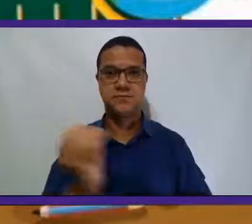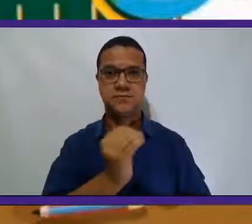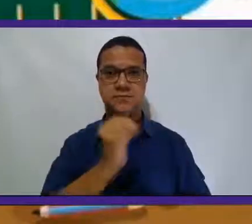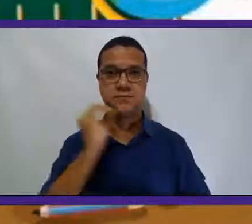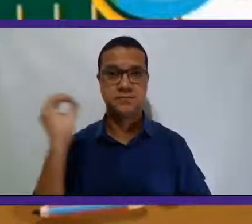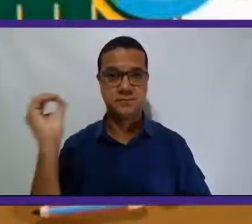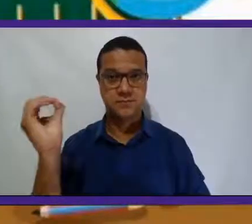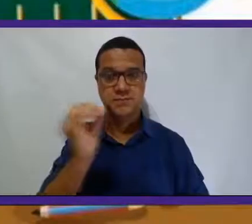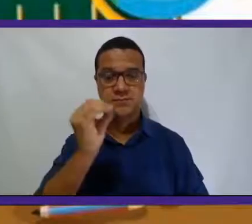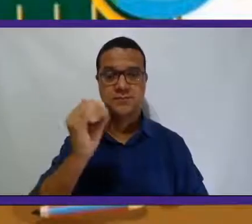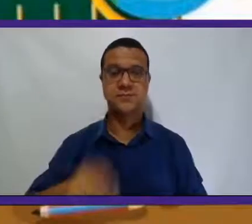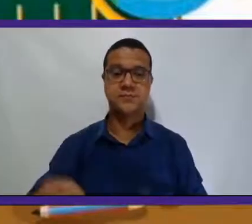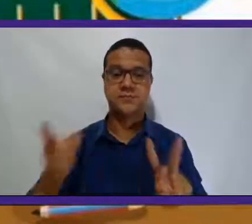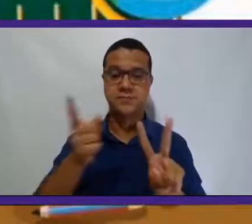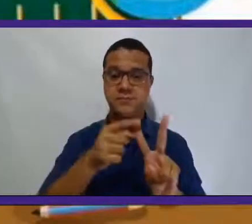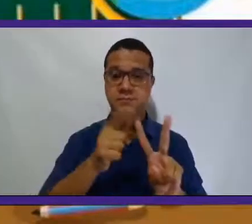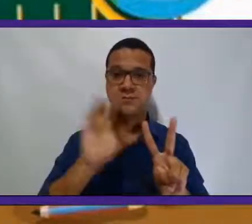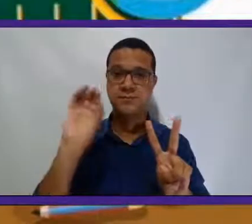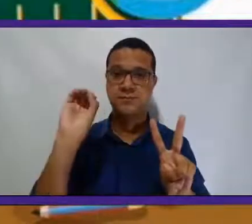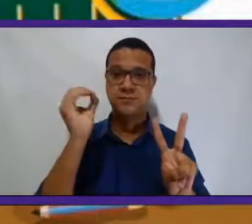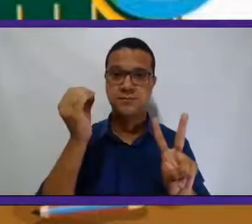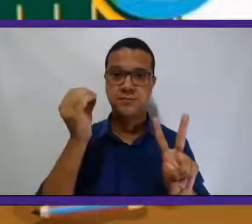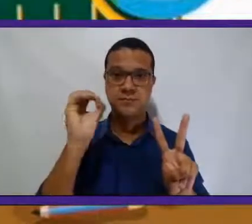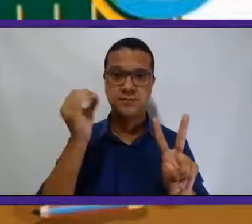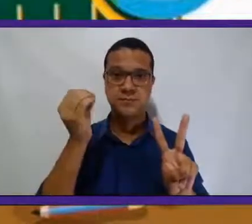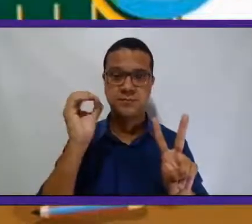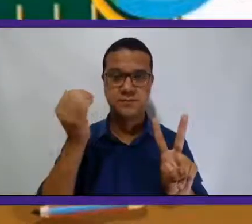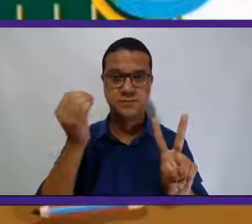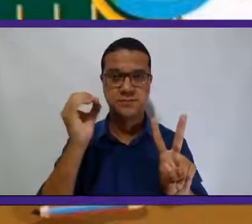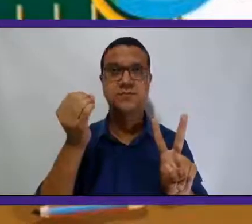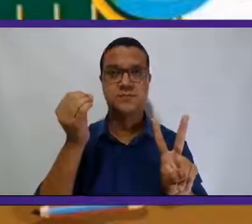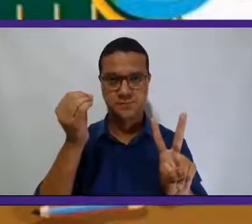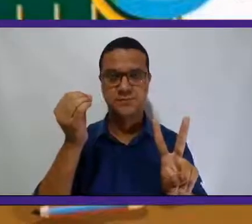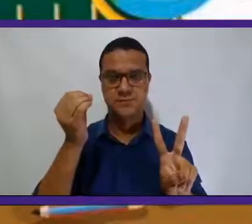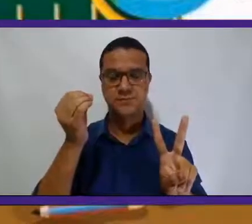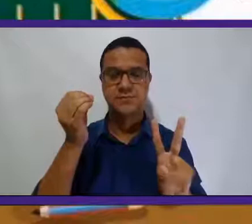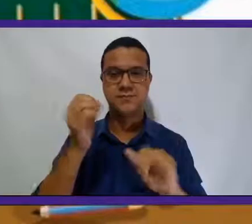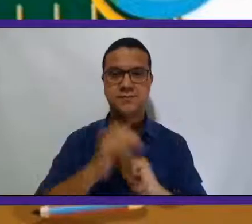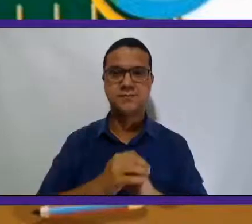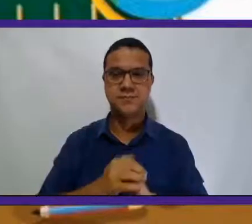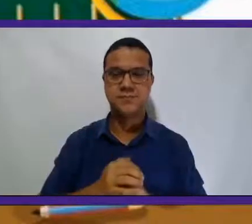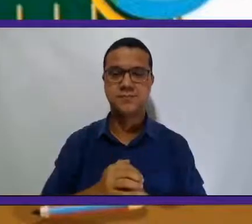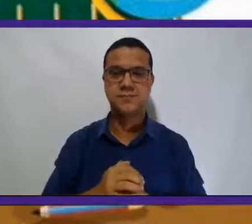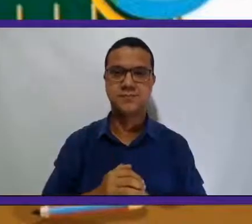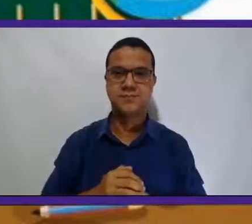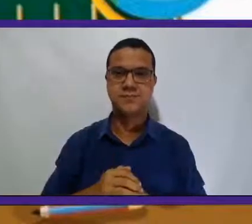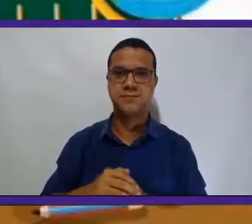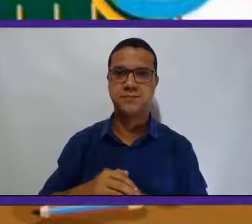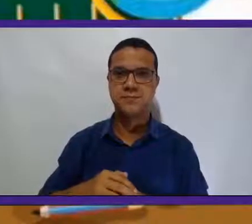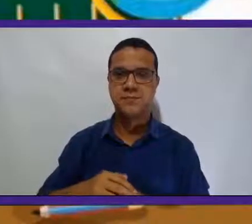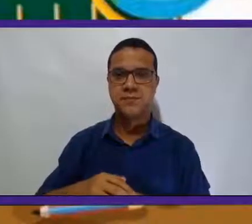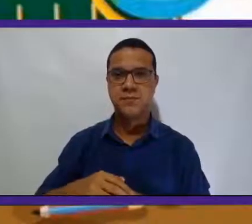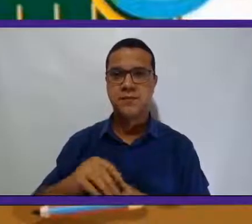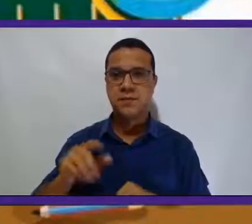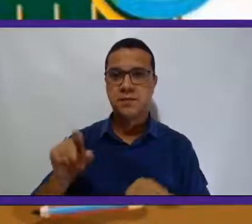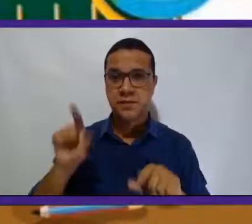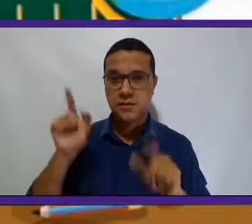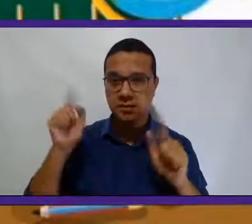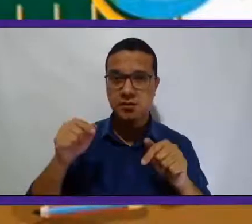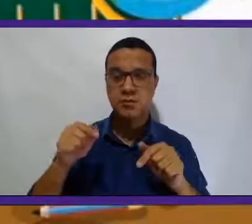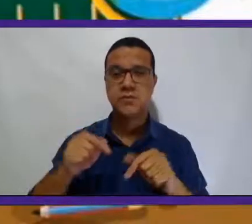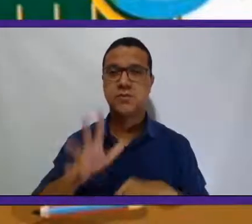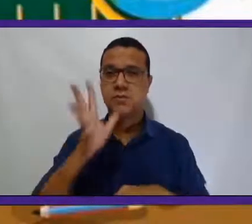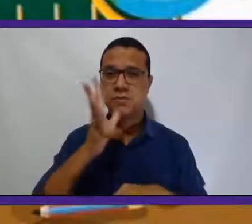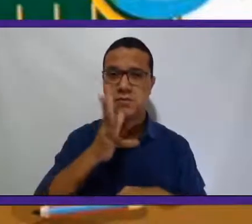translação Então o movimento de rotação É quando a Terra Ela gira em torno de si mesma Do seu próprio eixo